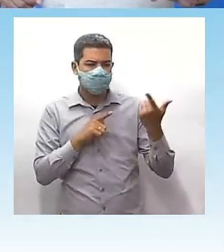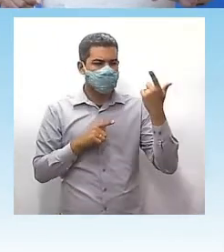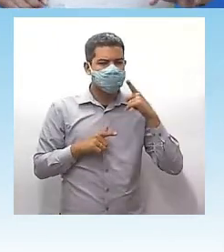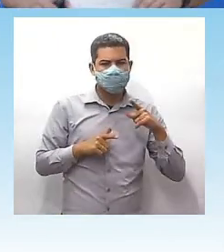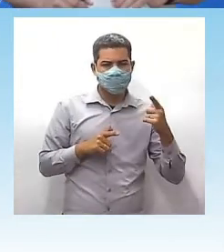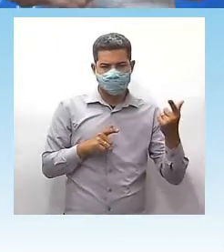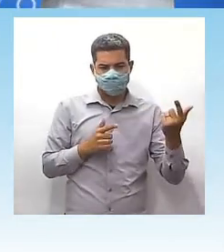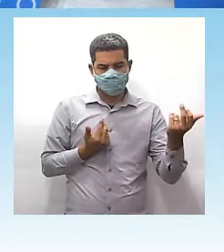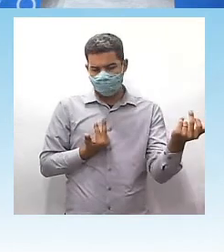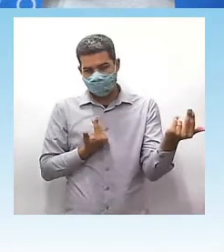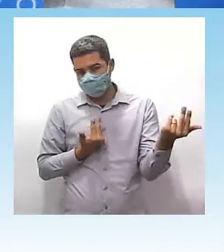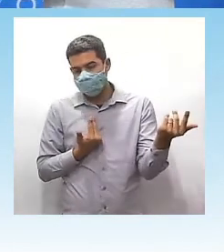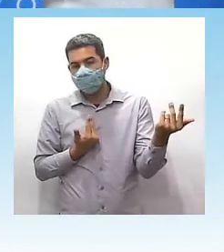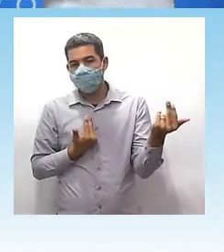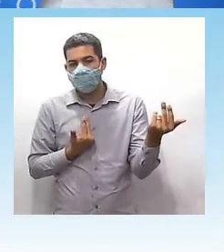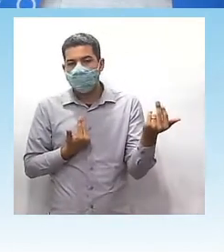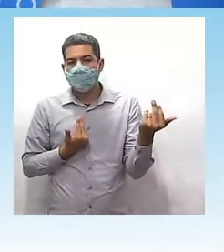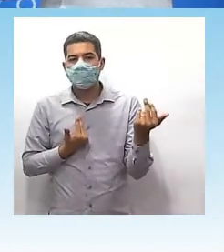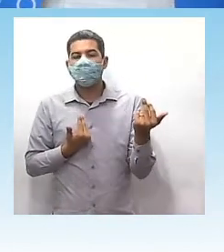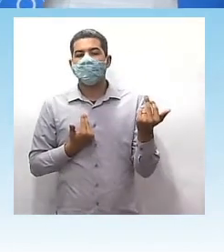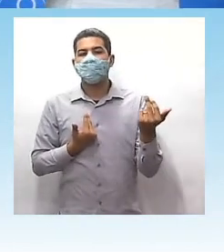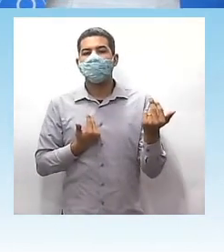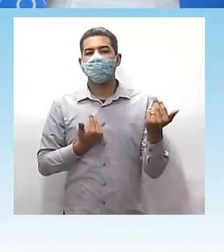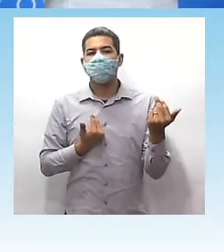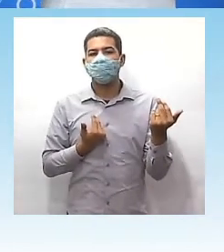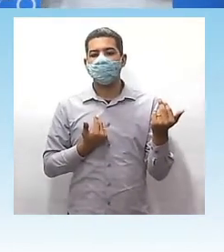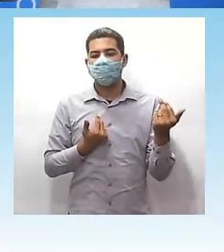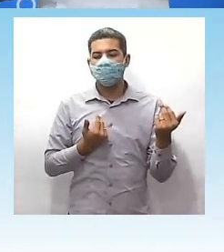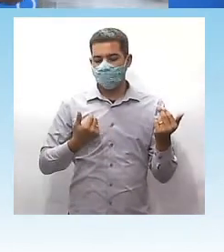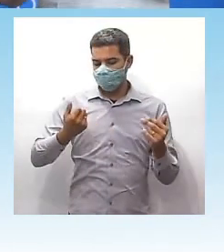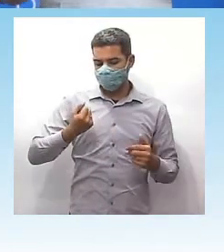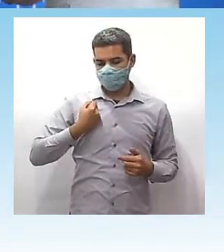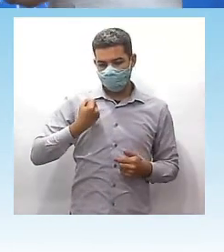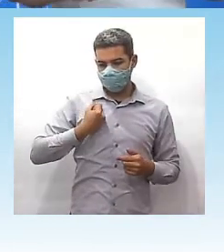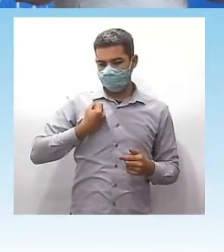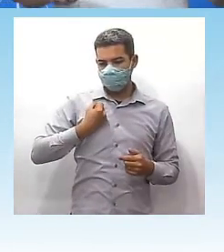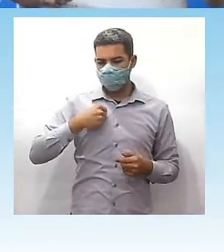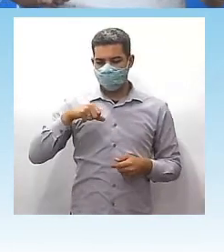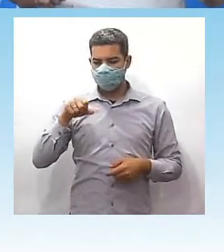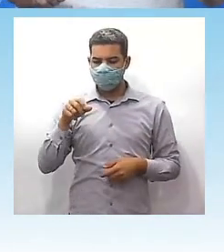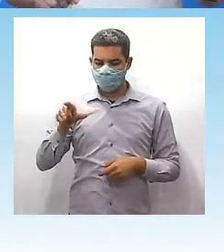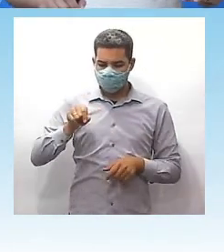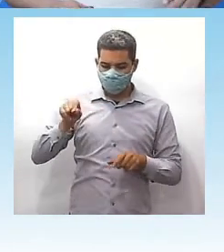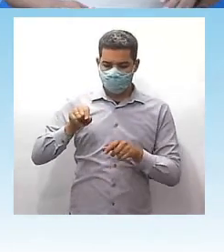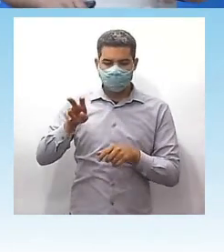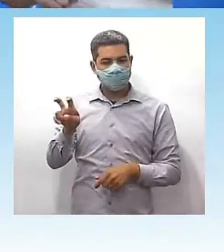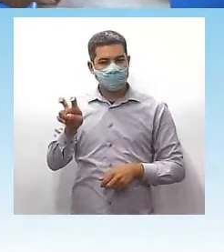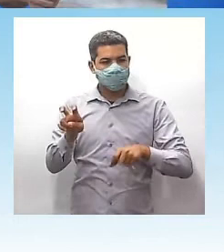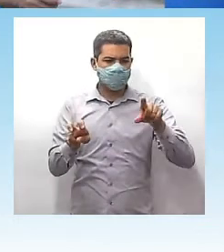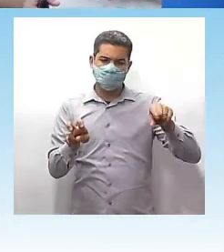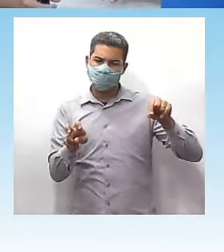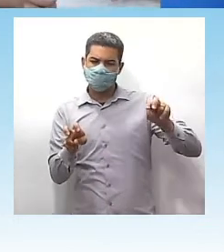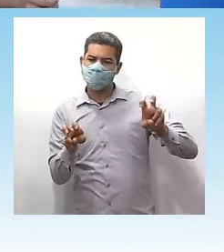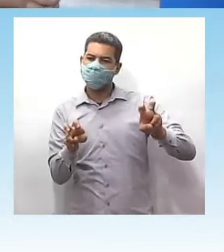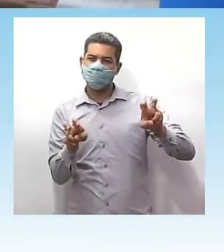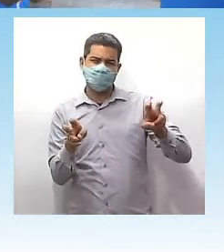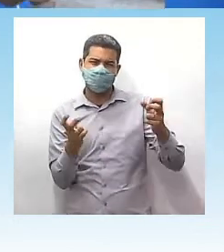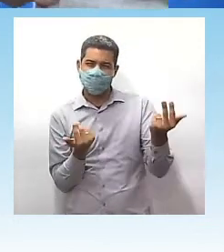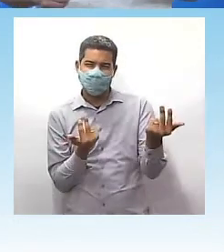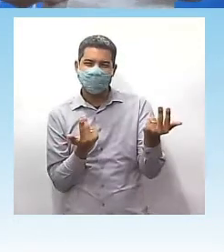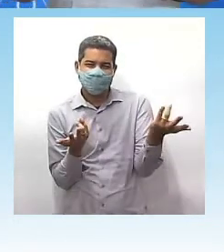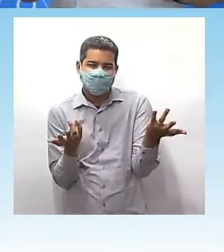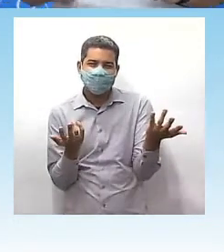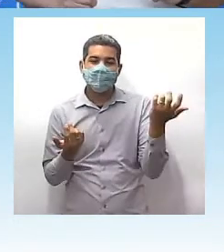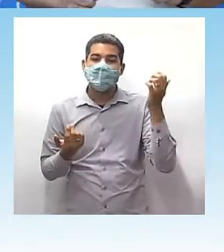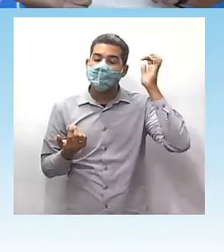números, tá? Então, se jogou apenas a mesma quantidade de números, as chances são iguais. Agora,